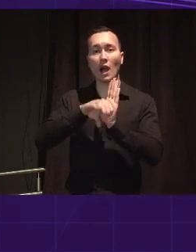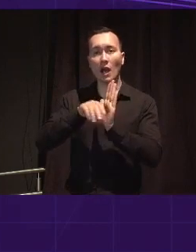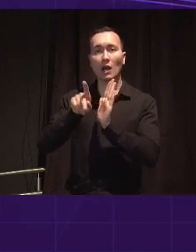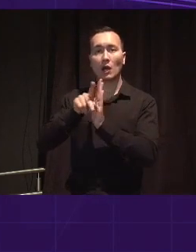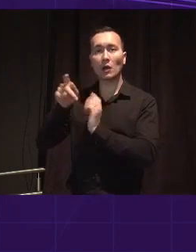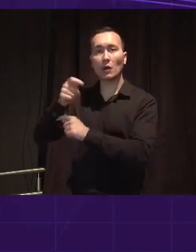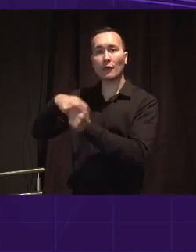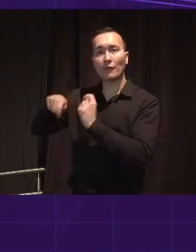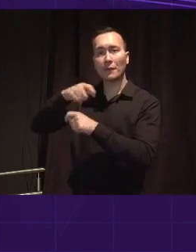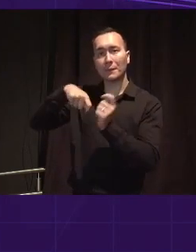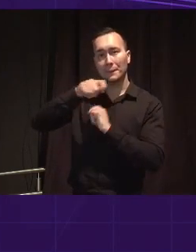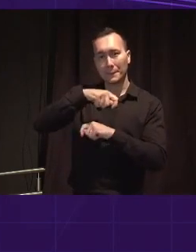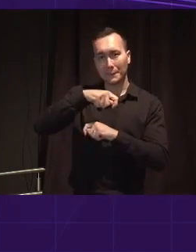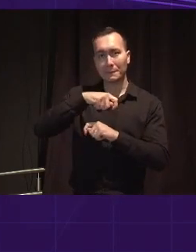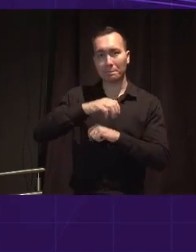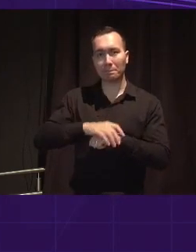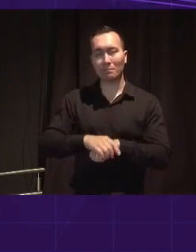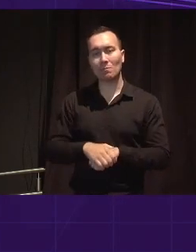né?